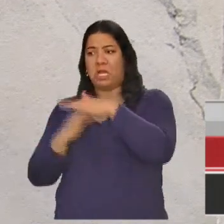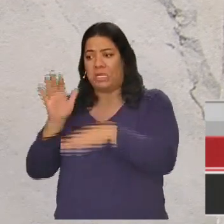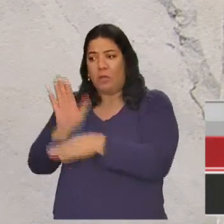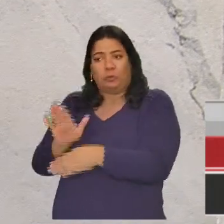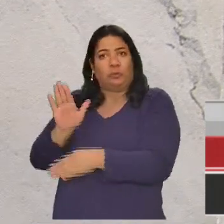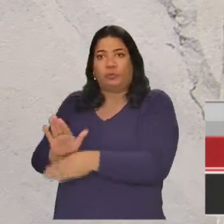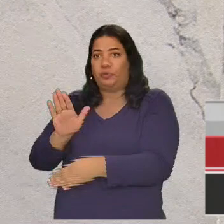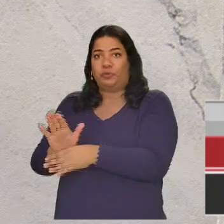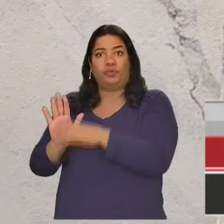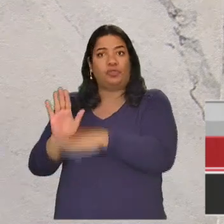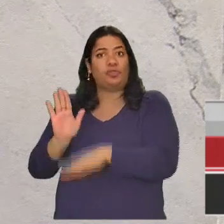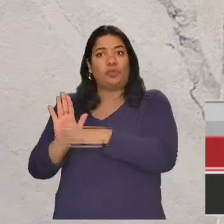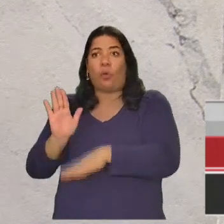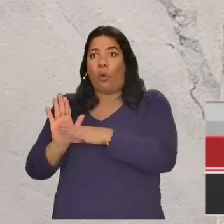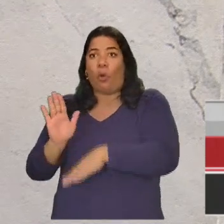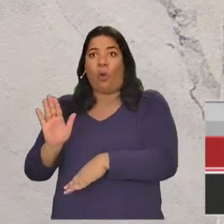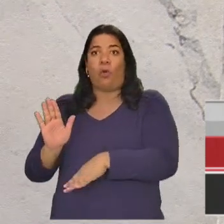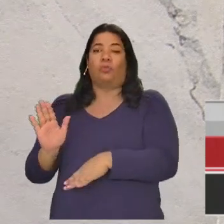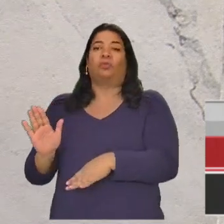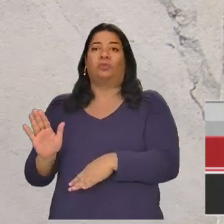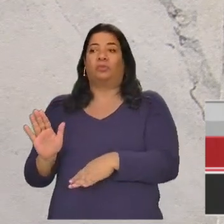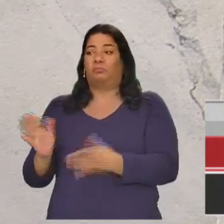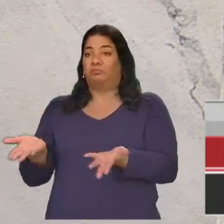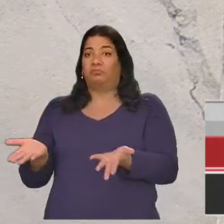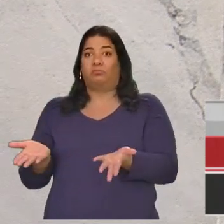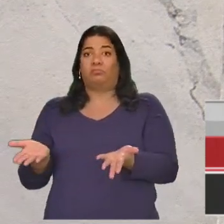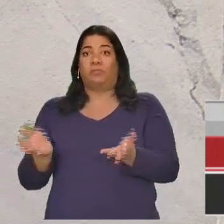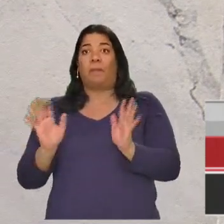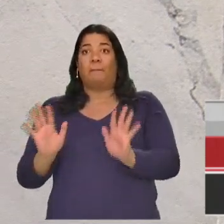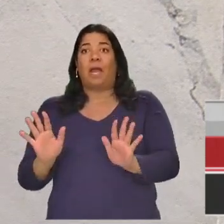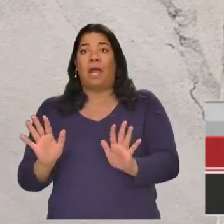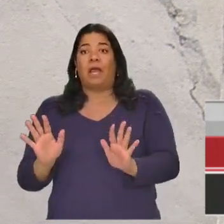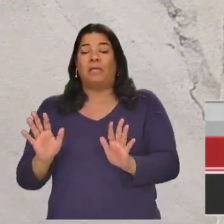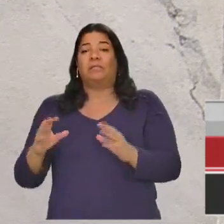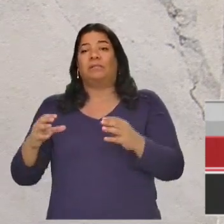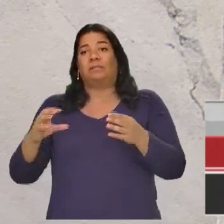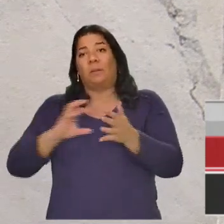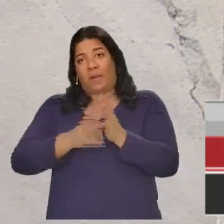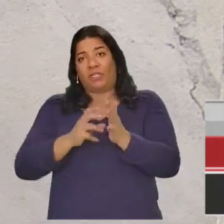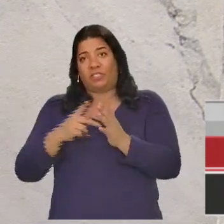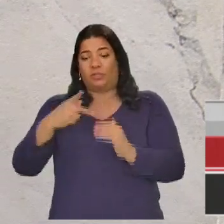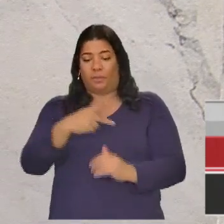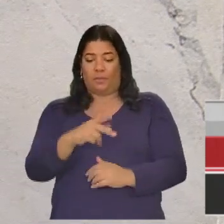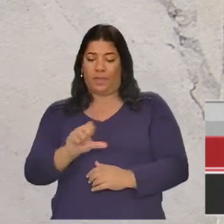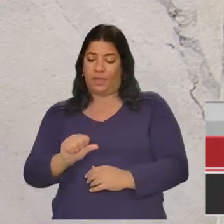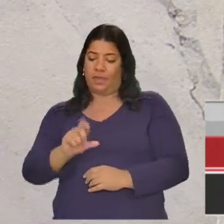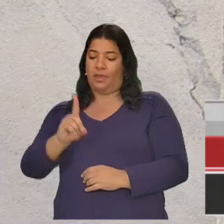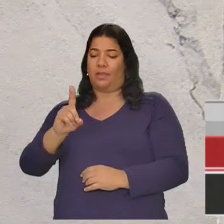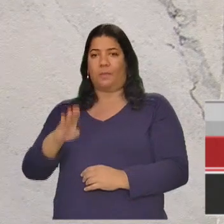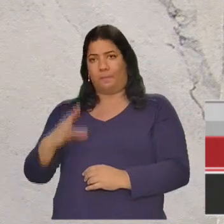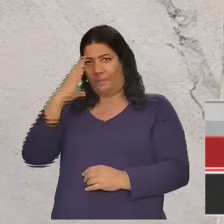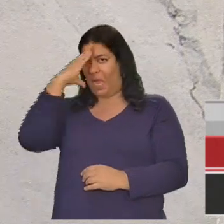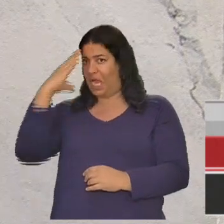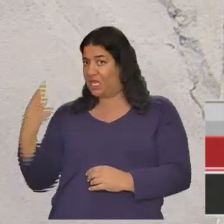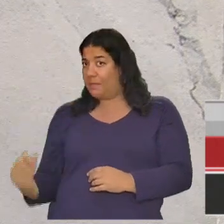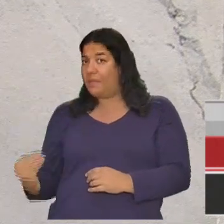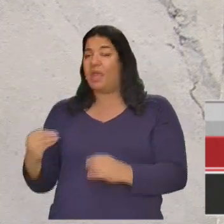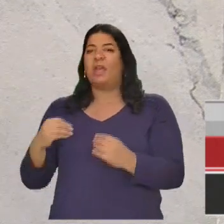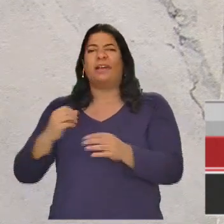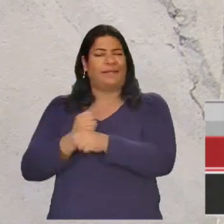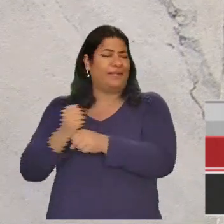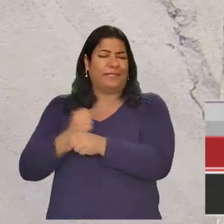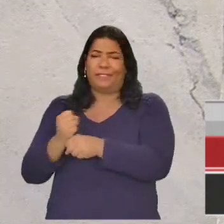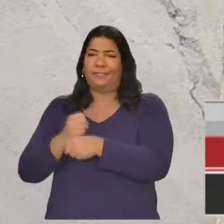continuar com a política de desoneração que o psdb prática no estado de são paulo há muitos anos as grandes